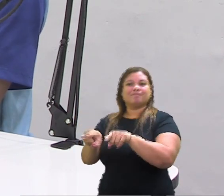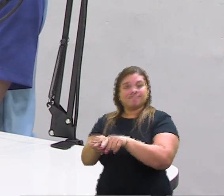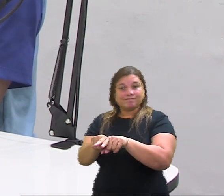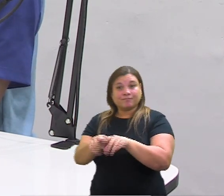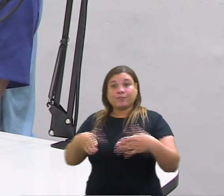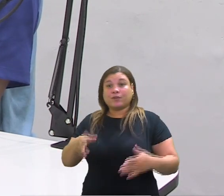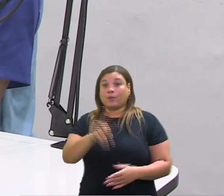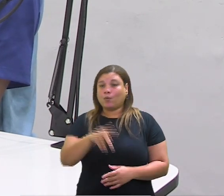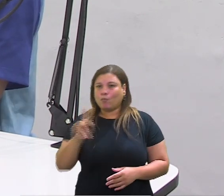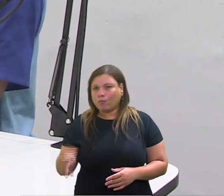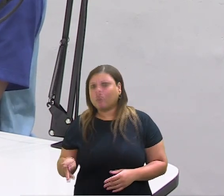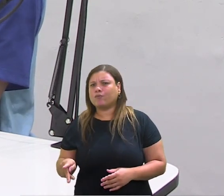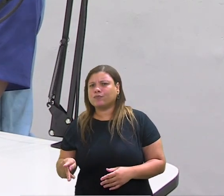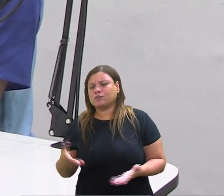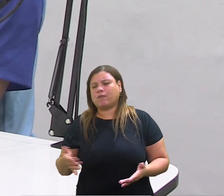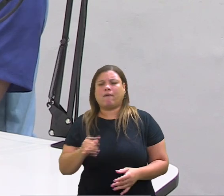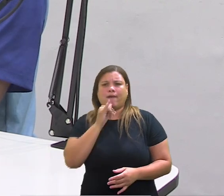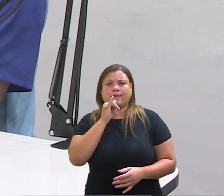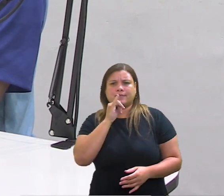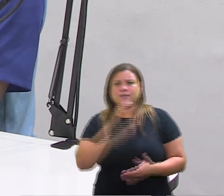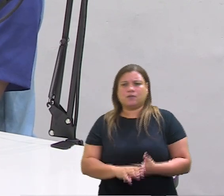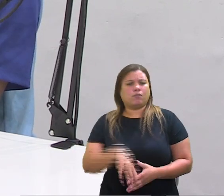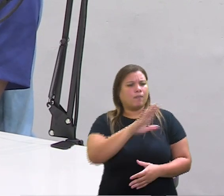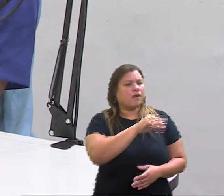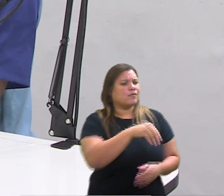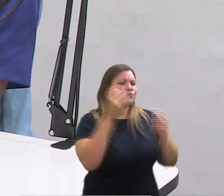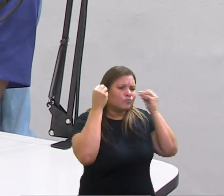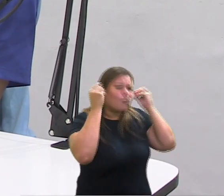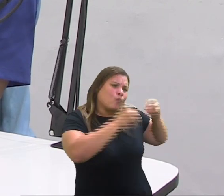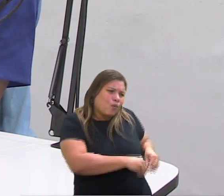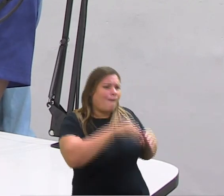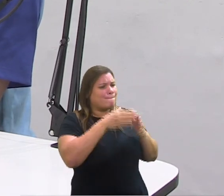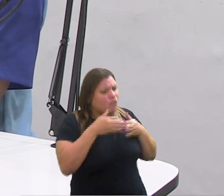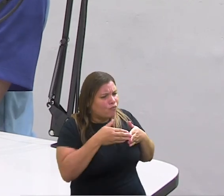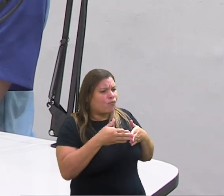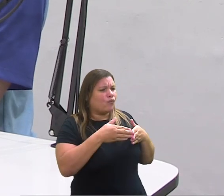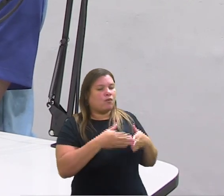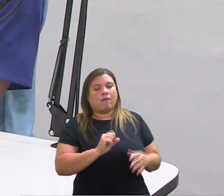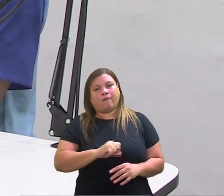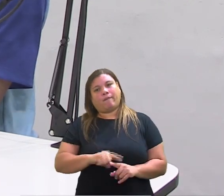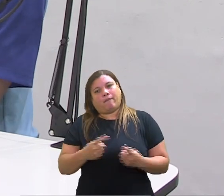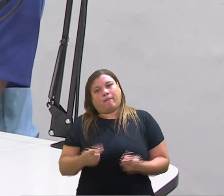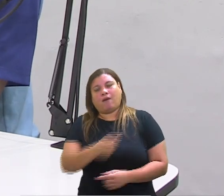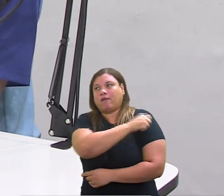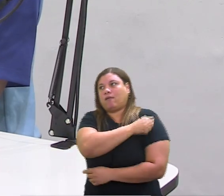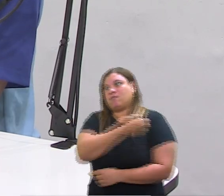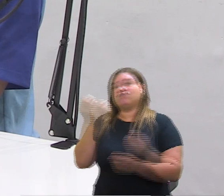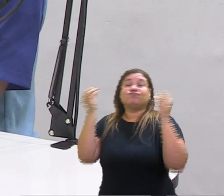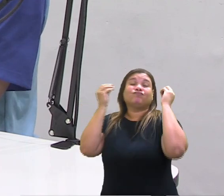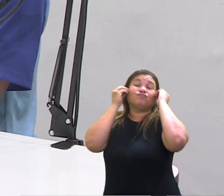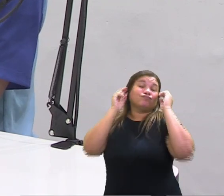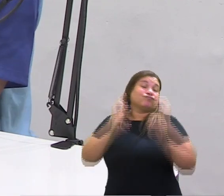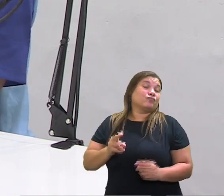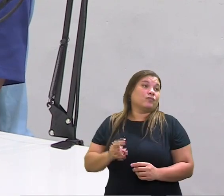precisa sair para procurar uma diretora, uma pedagoga, uma vice-diretora, daí você já passou do limite